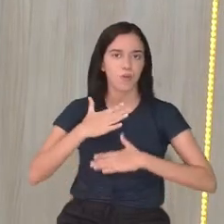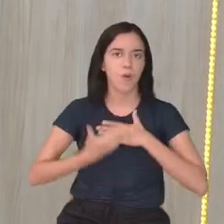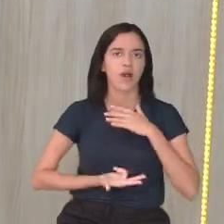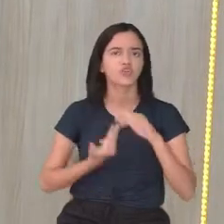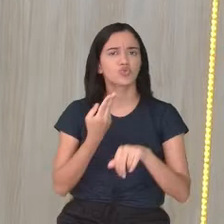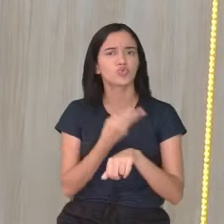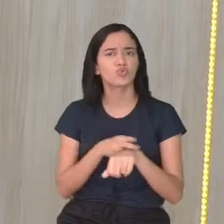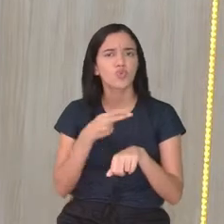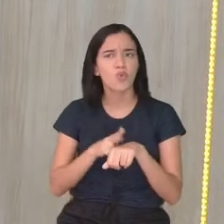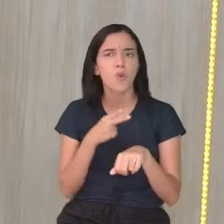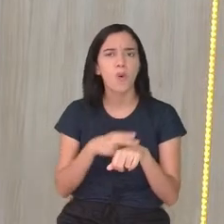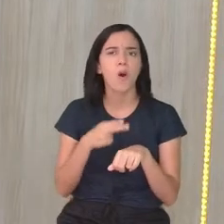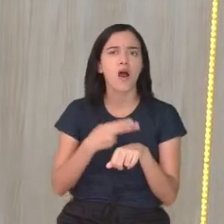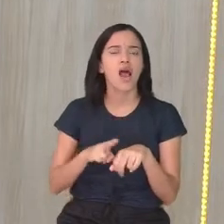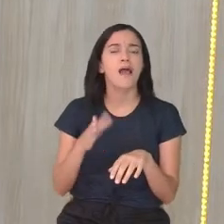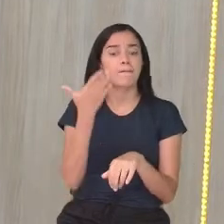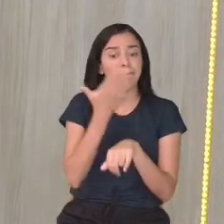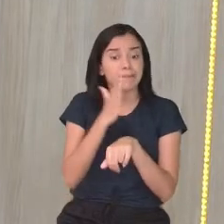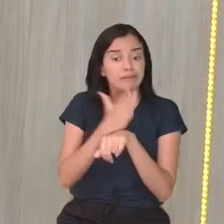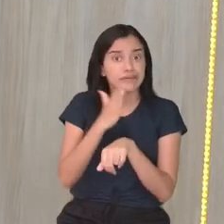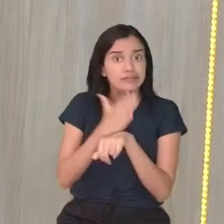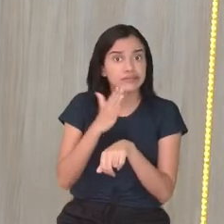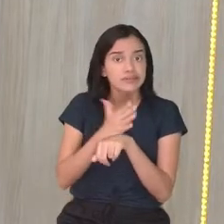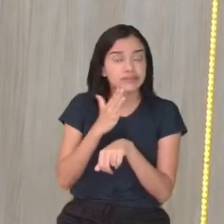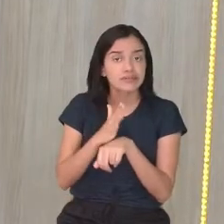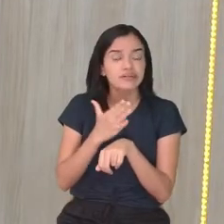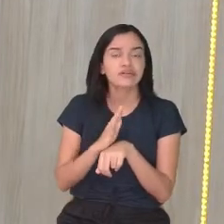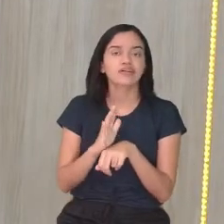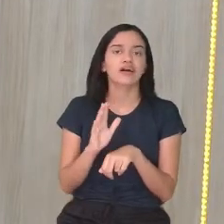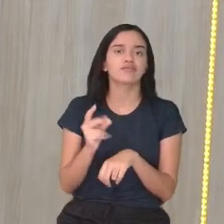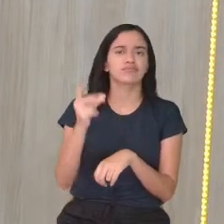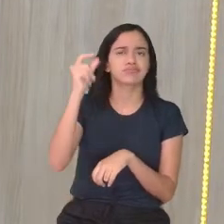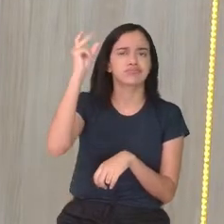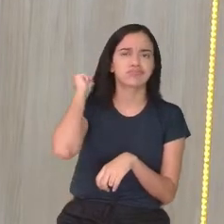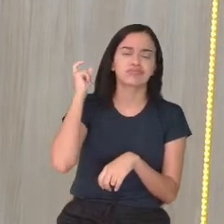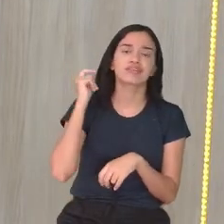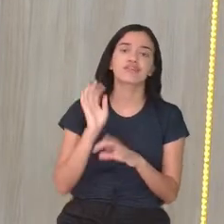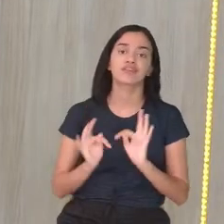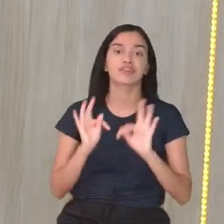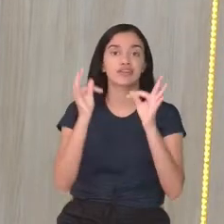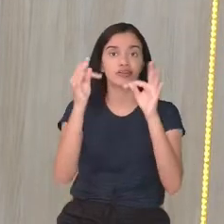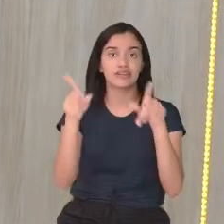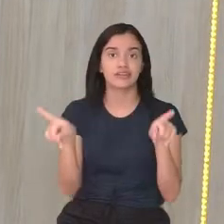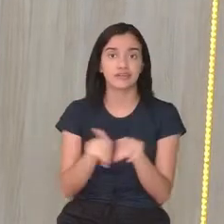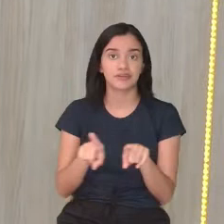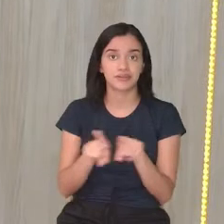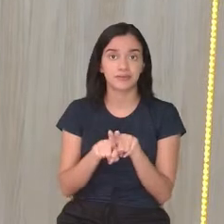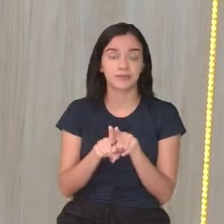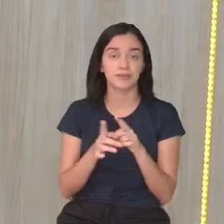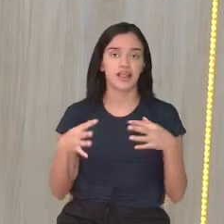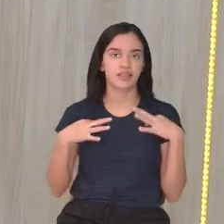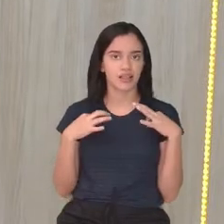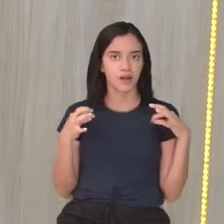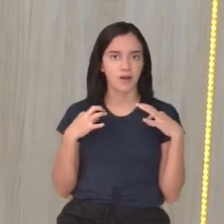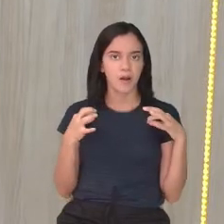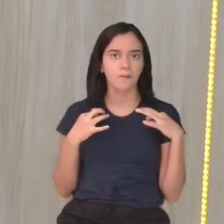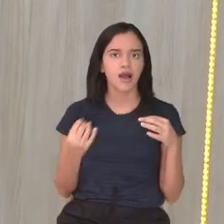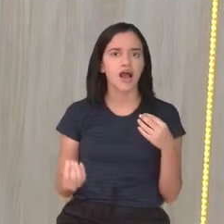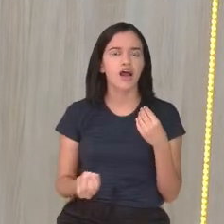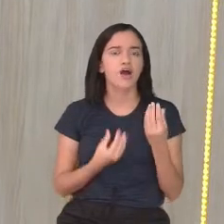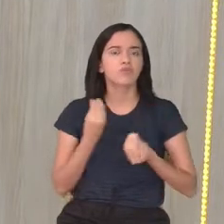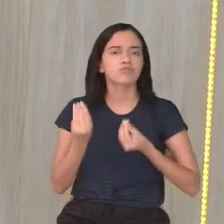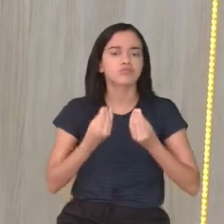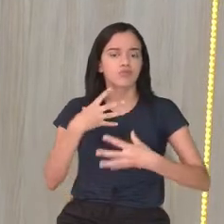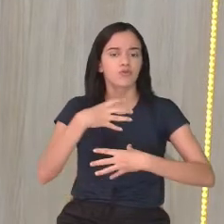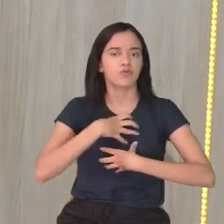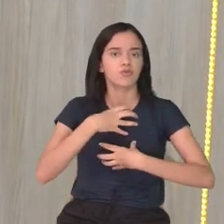pessoas praticavam naquela época. Então, veja, a gente está falando de tecnologia e a gente fala automaticamente também de vestimentas, né? A forma que a gente